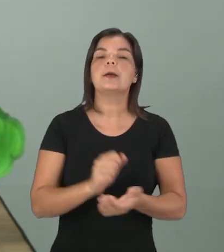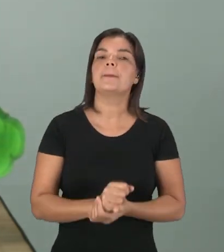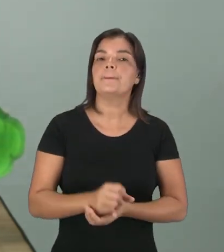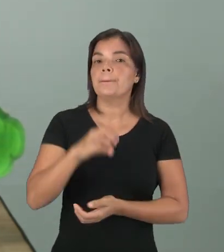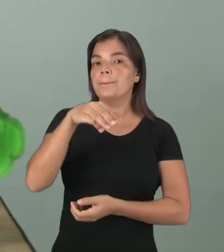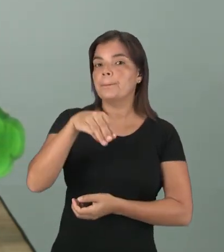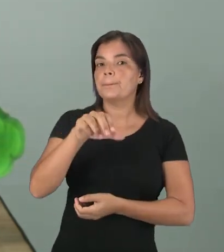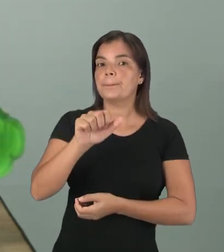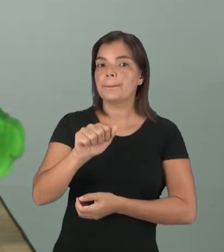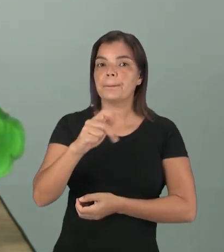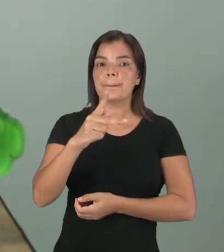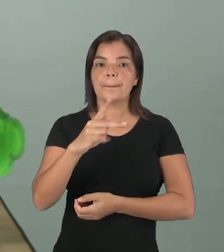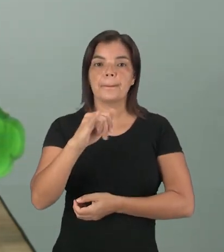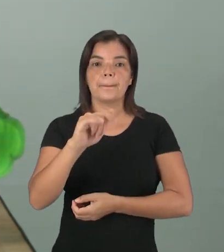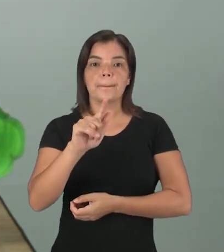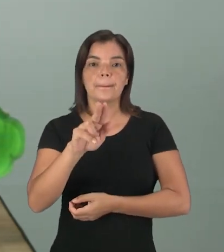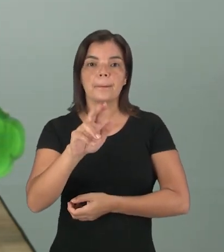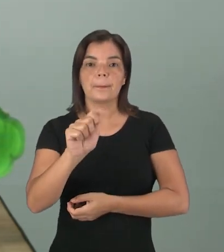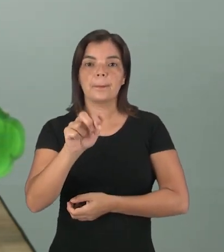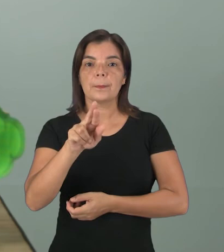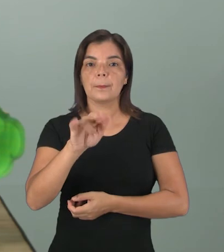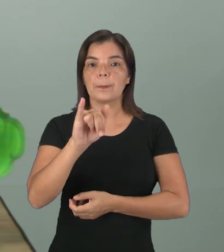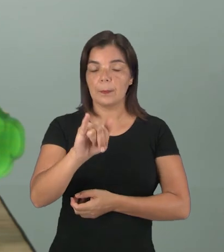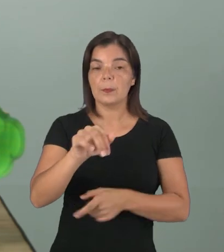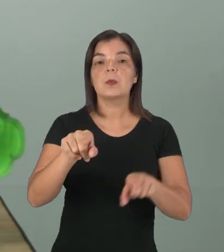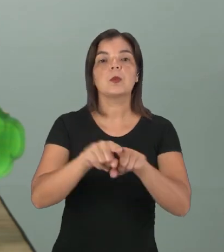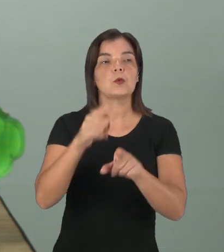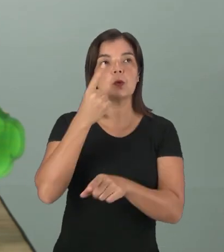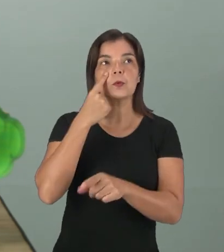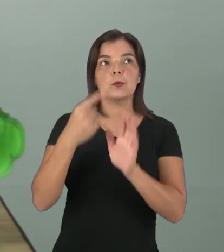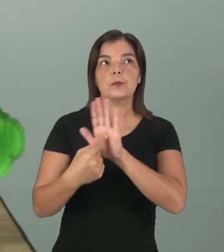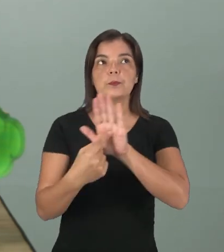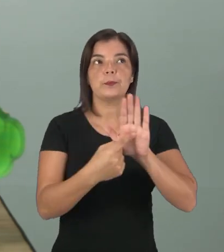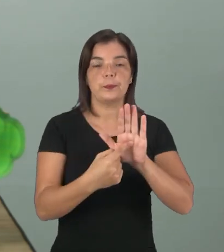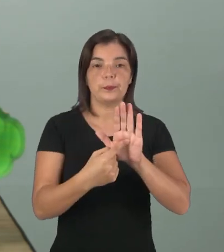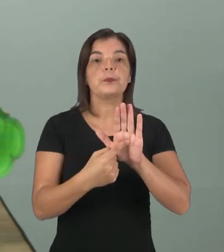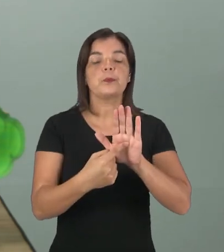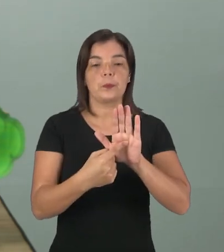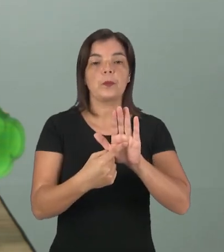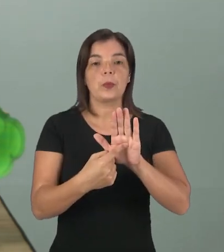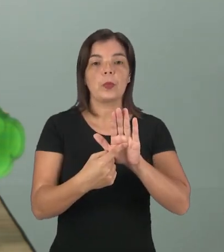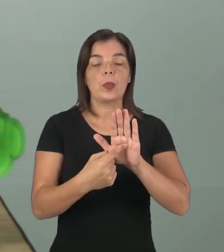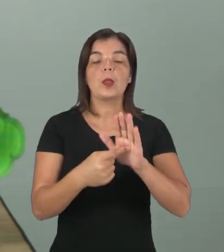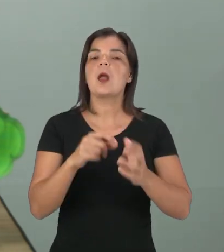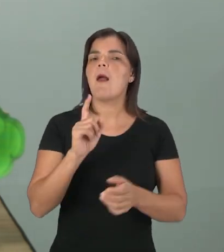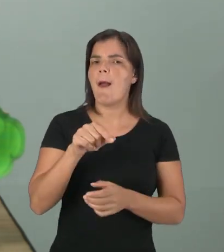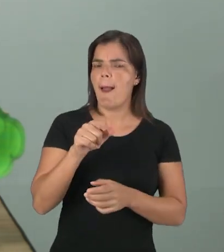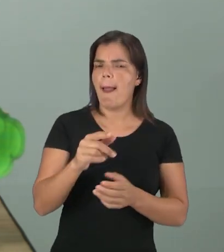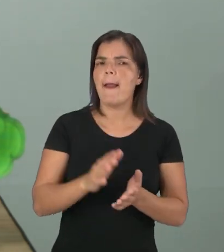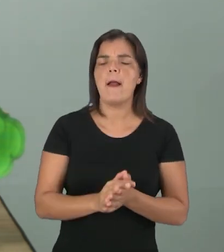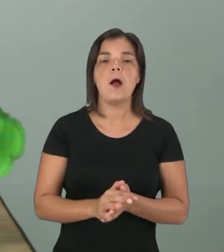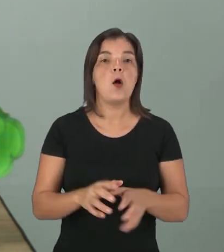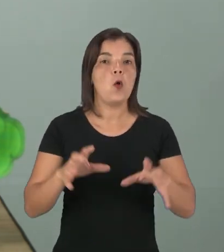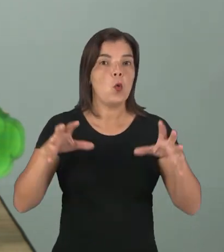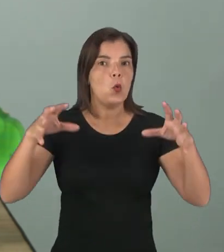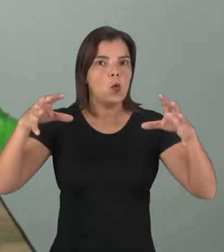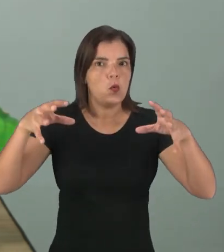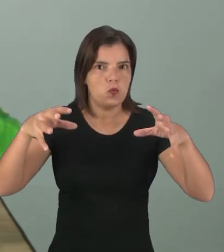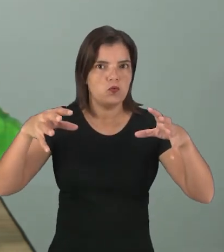só. O Mapinguari, estão vendo? O Mapinguari, ele é uma